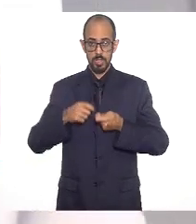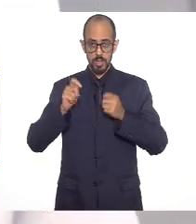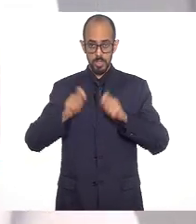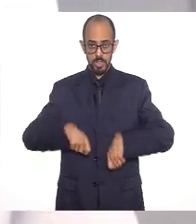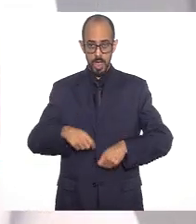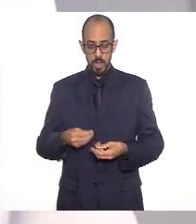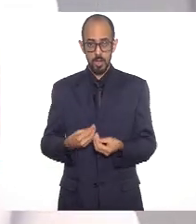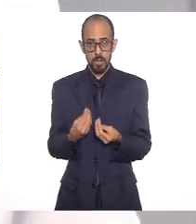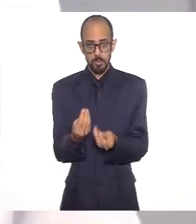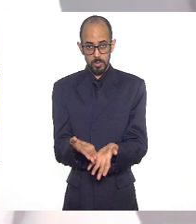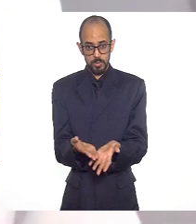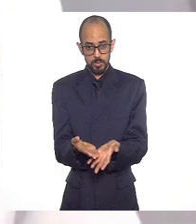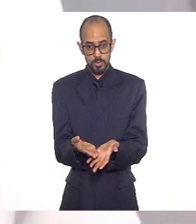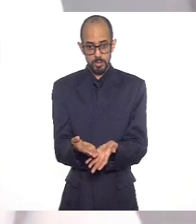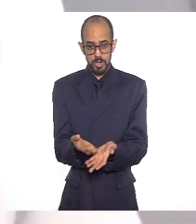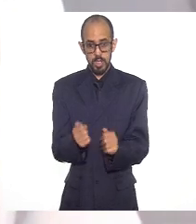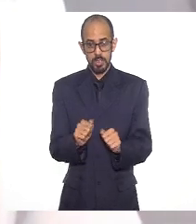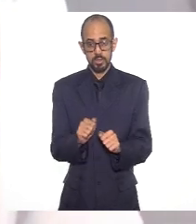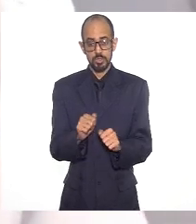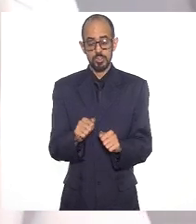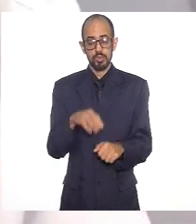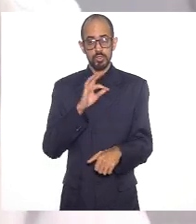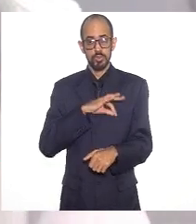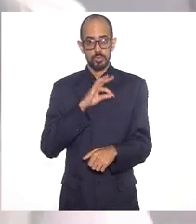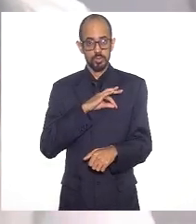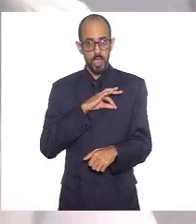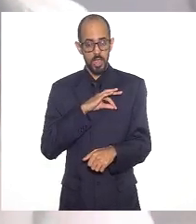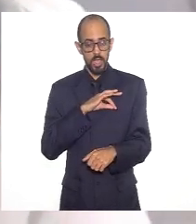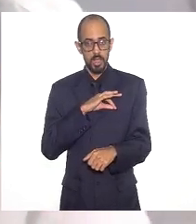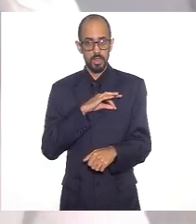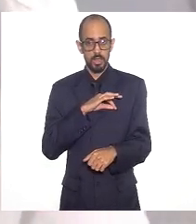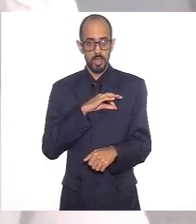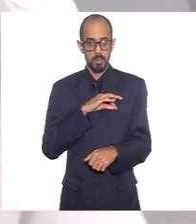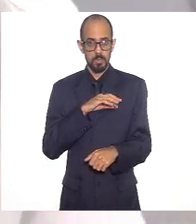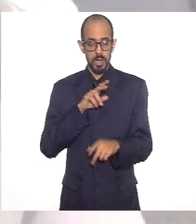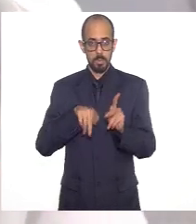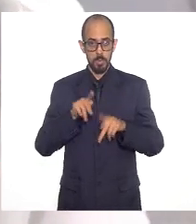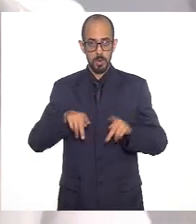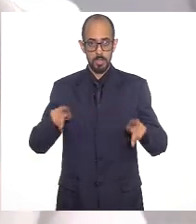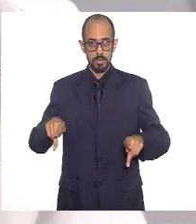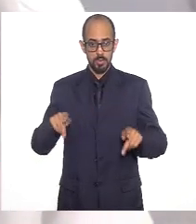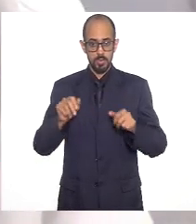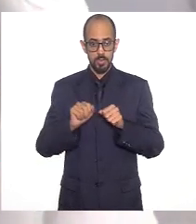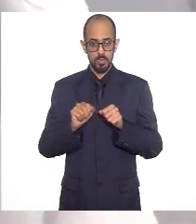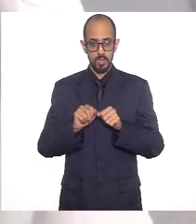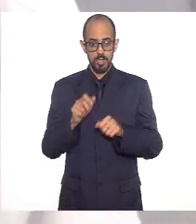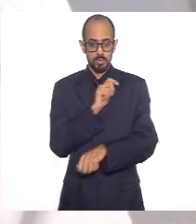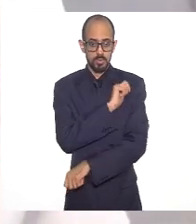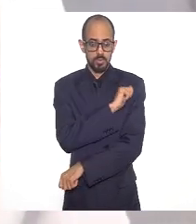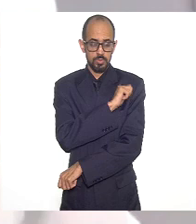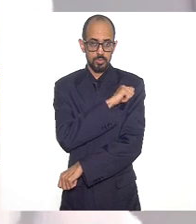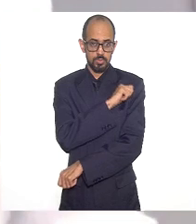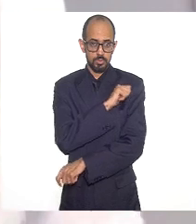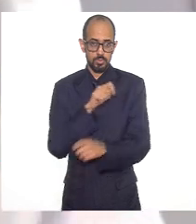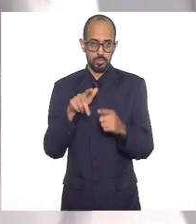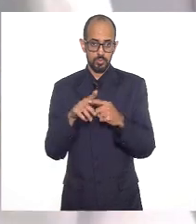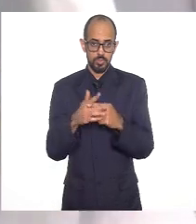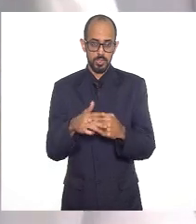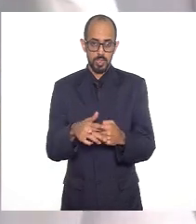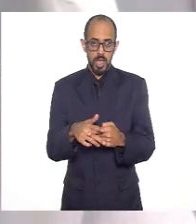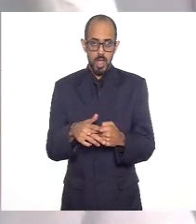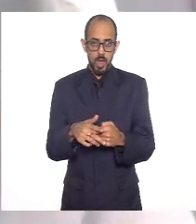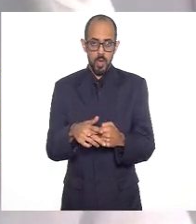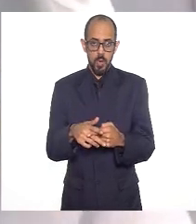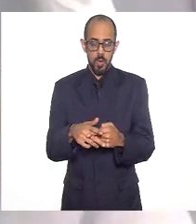para a população, que traga um regime de recuperação fiscal que não seja draconiano e impeça